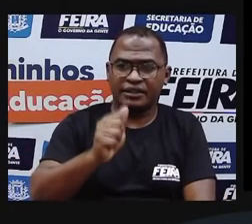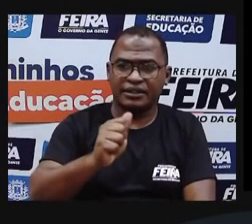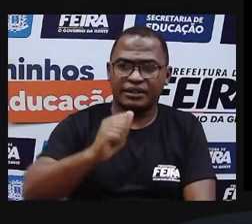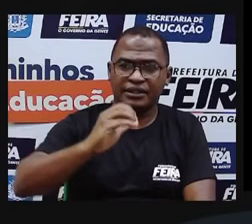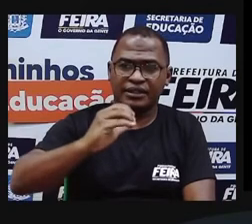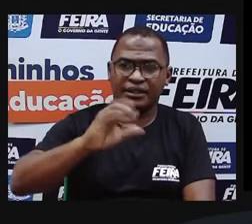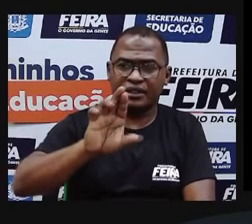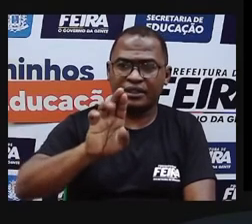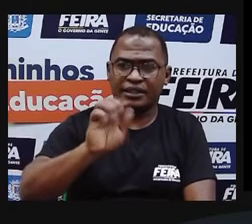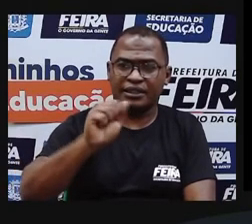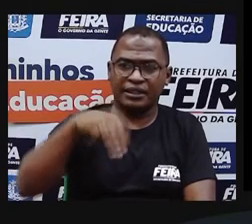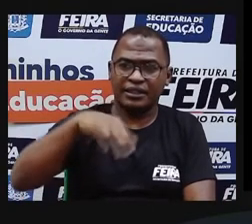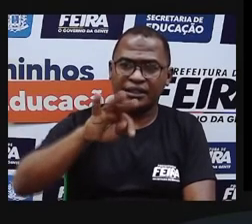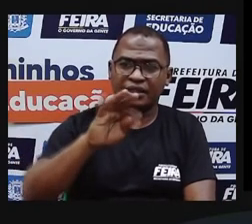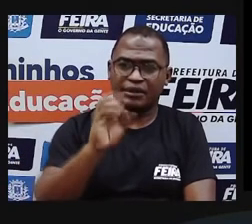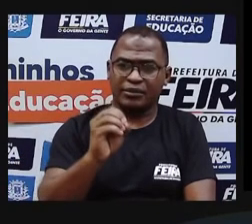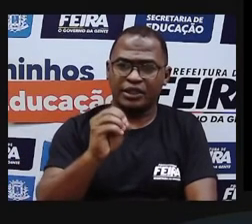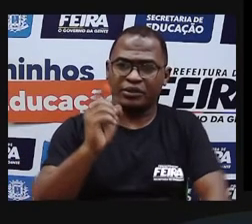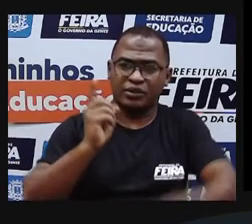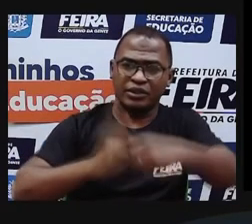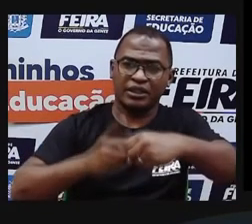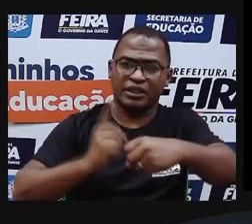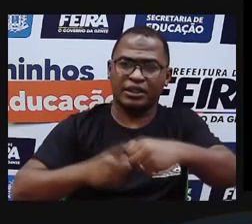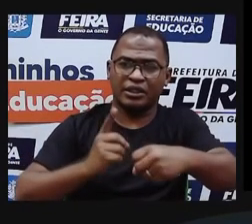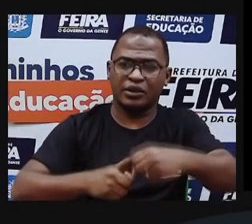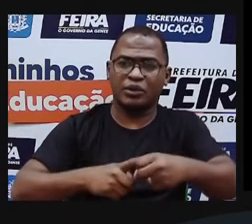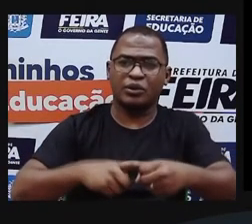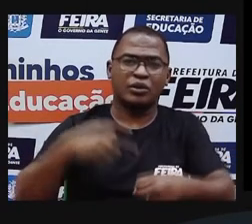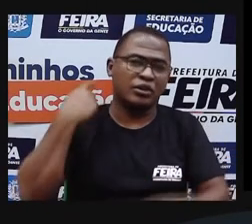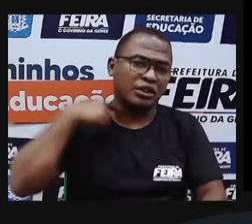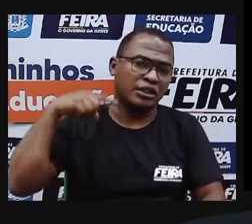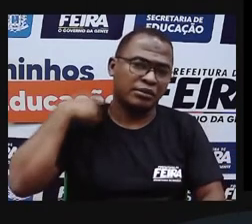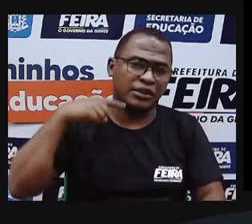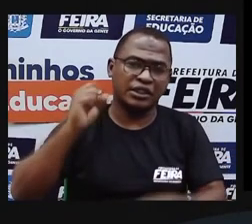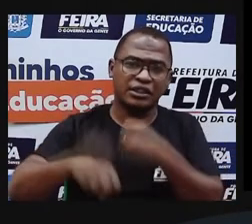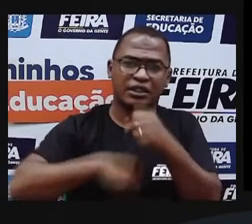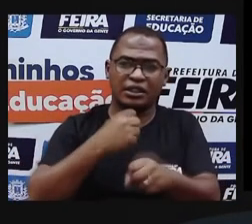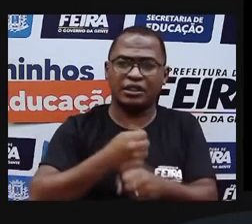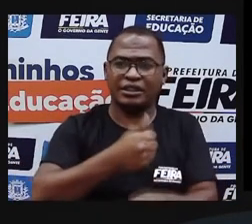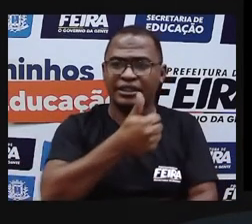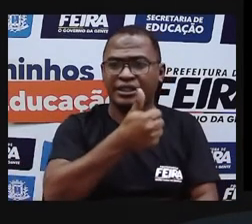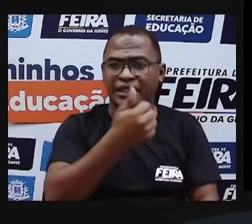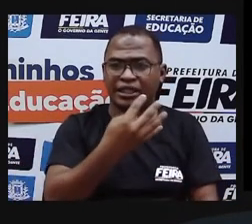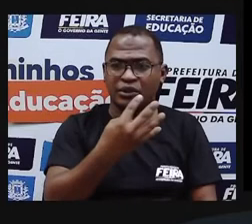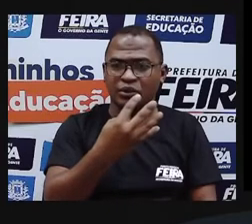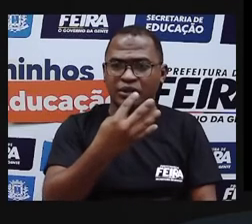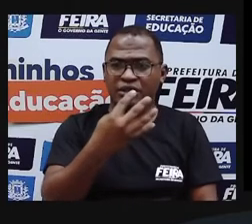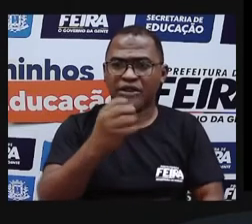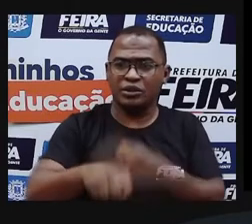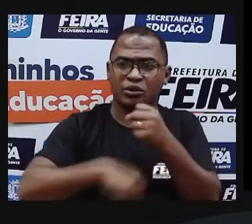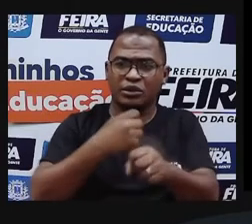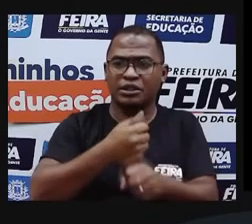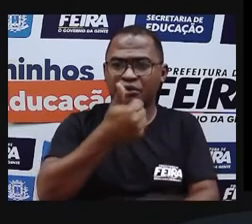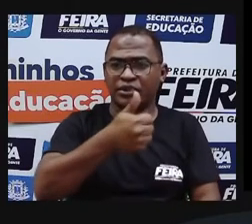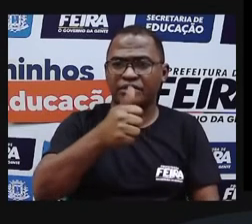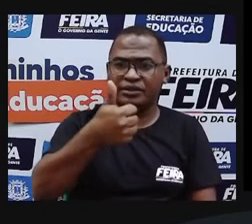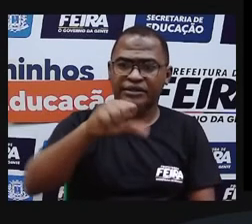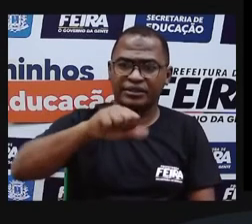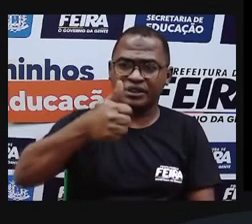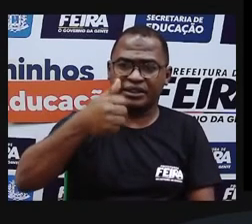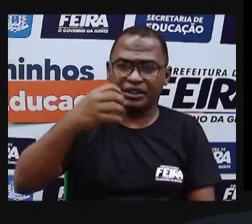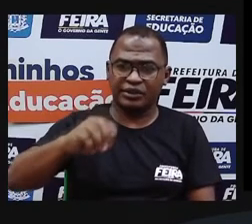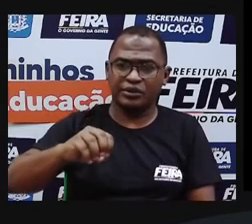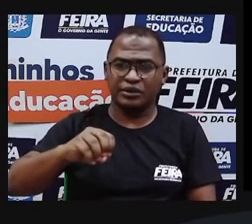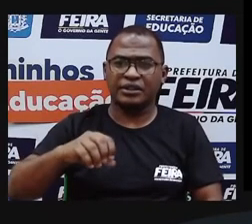14 de março de 1914. Neta de escravas e filha de uma lavadeira analfabeta,